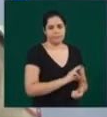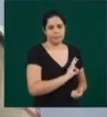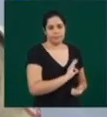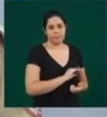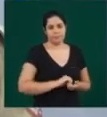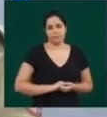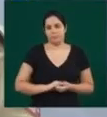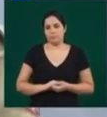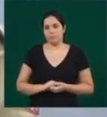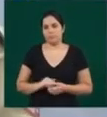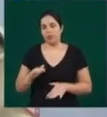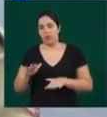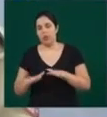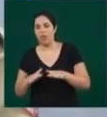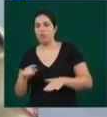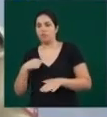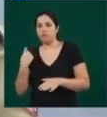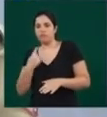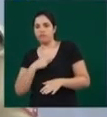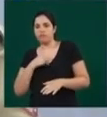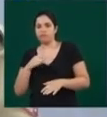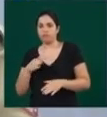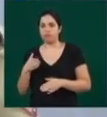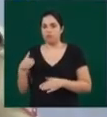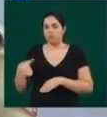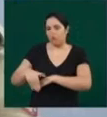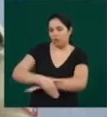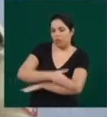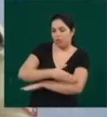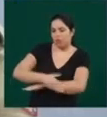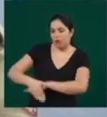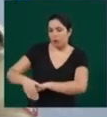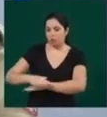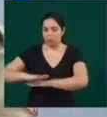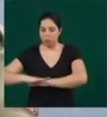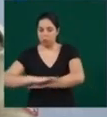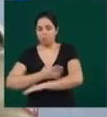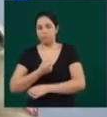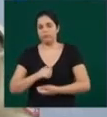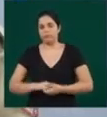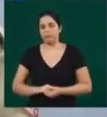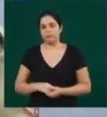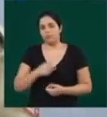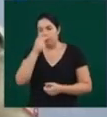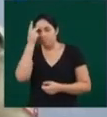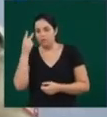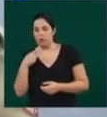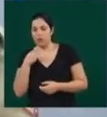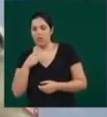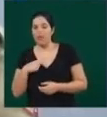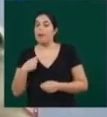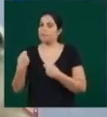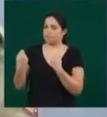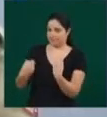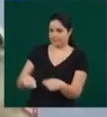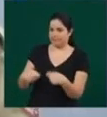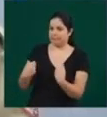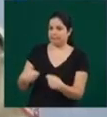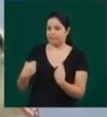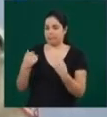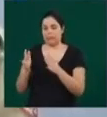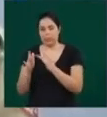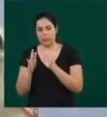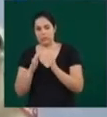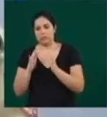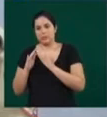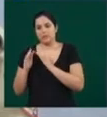patrulhando ou a própria viatura que atende a uma ocorrência, ela passa essa demanda para a gente. Né? Ó, tal local, sim, precisa de um contato com vocês,